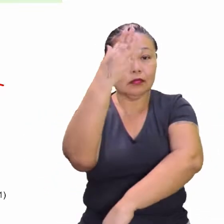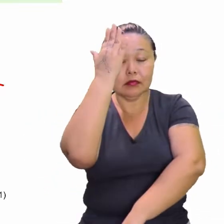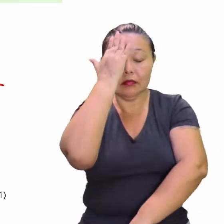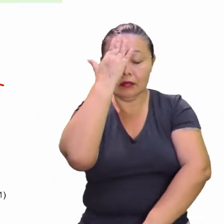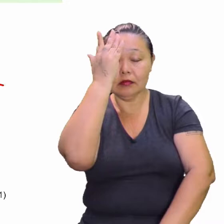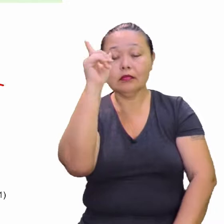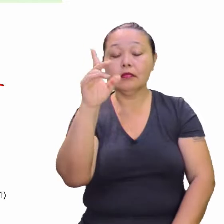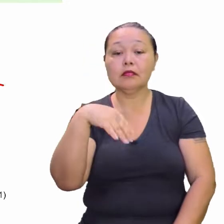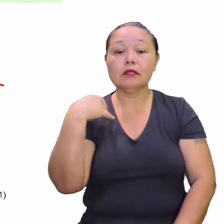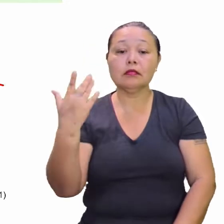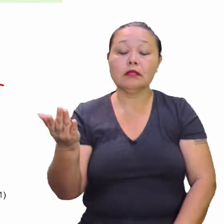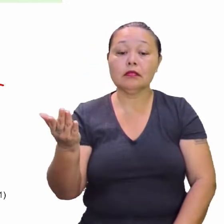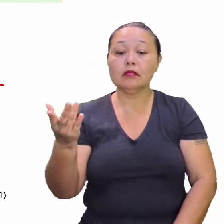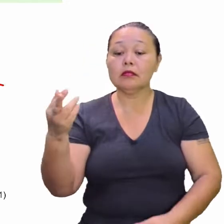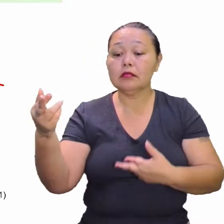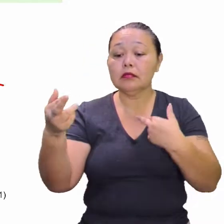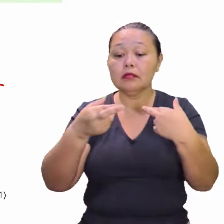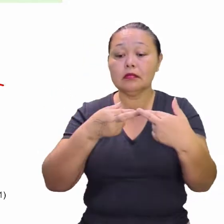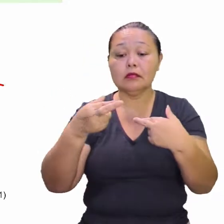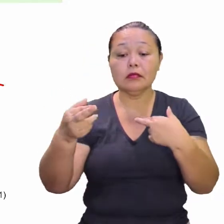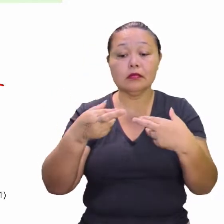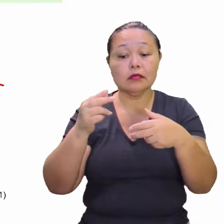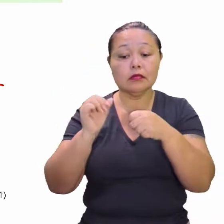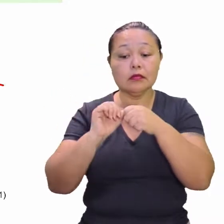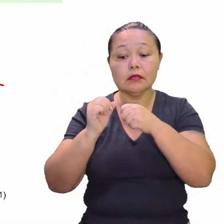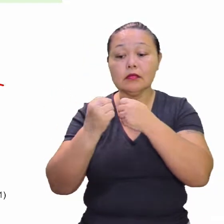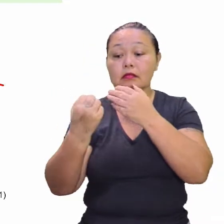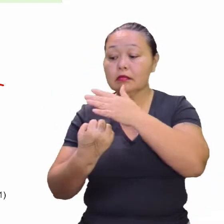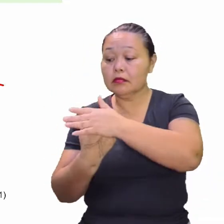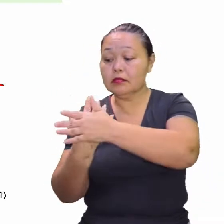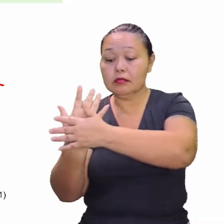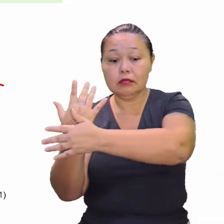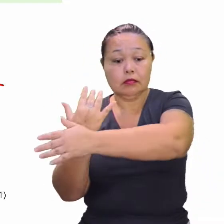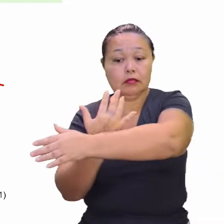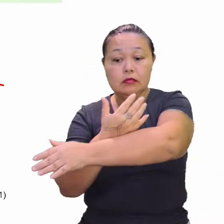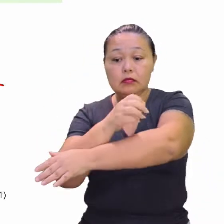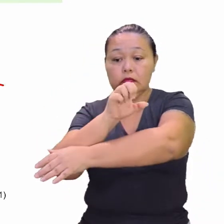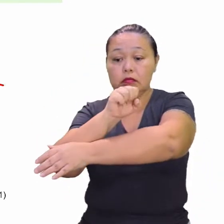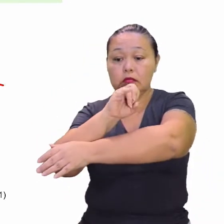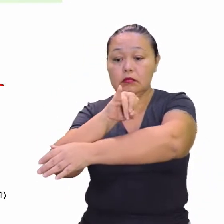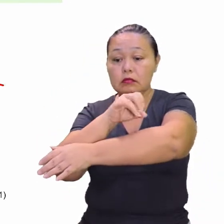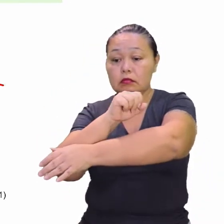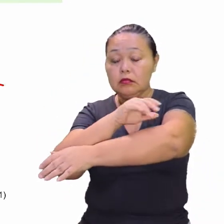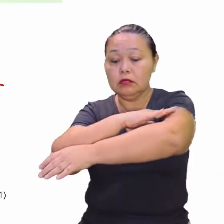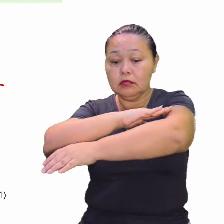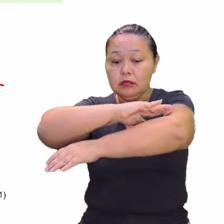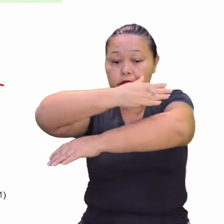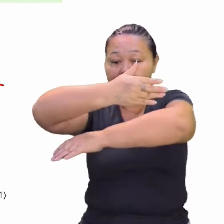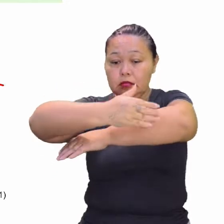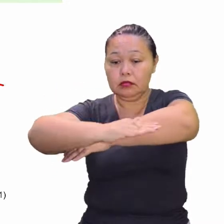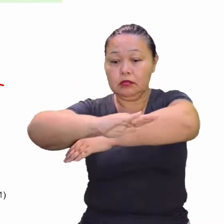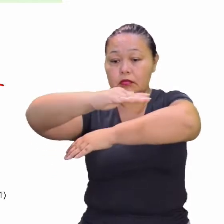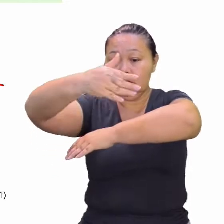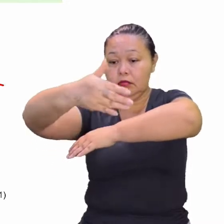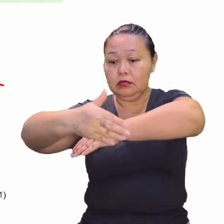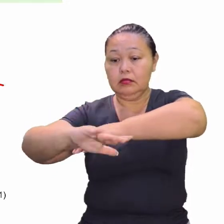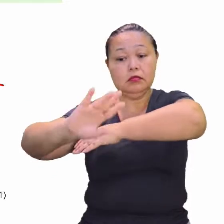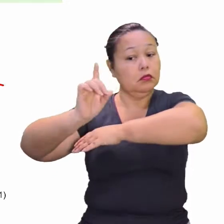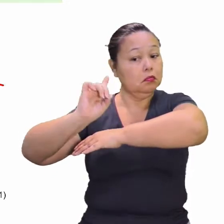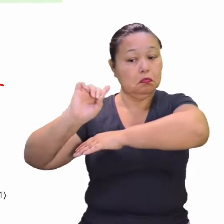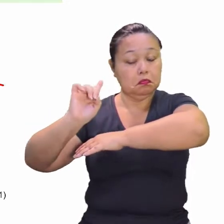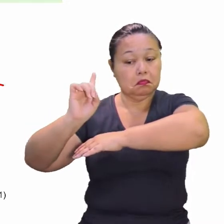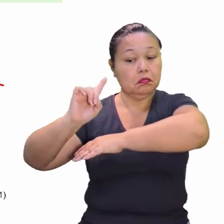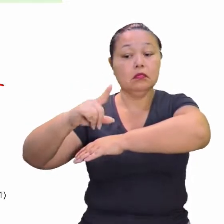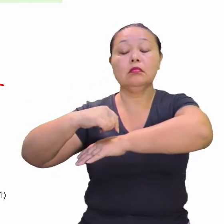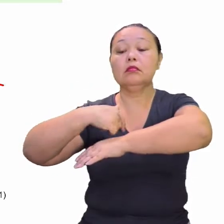essas informações em relação à produção de soja. A gente não vai plantar soja numa área acidentada, uma área de planalto, de